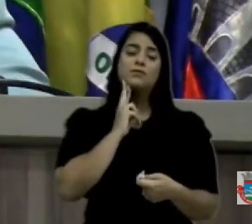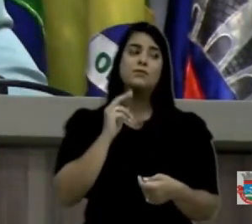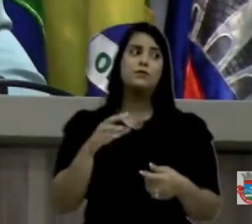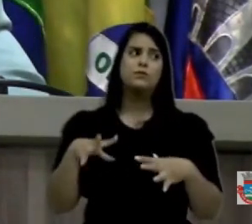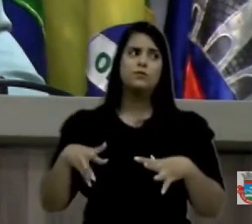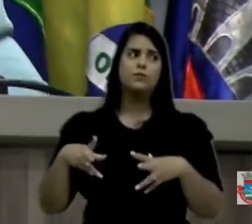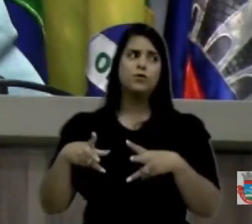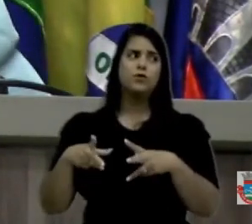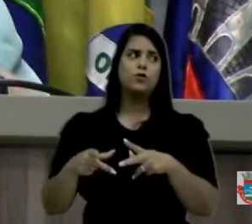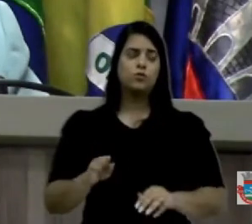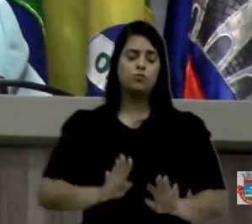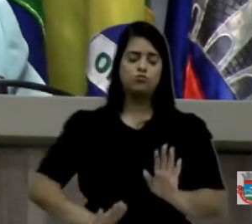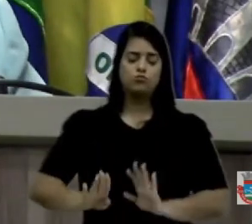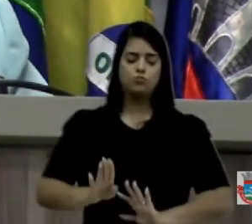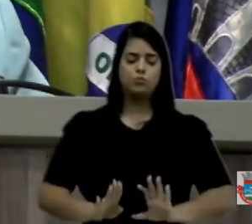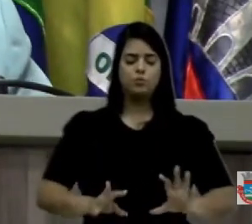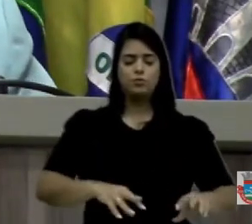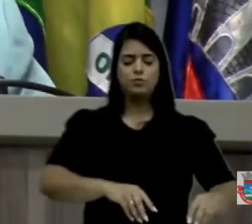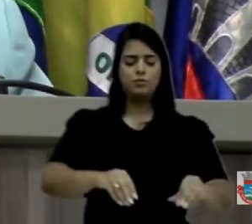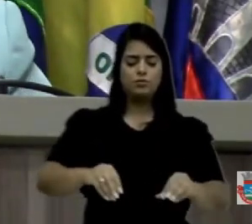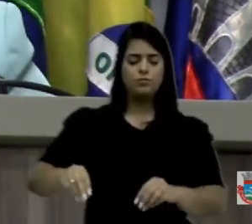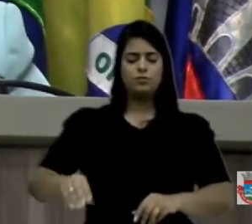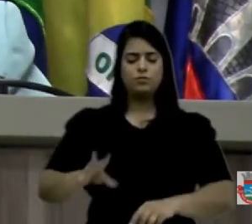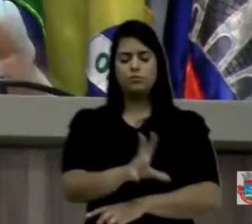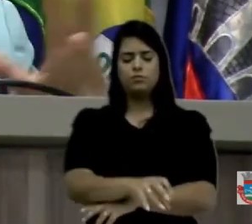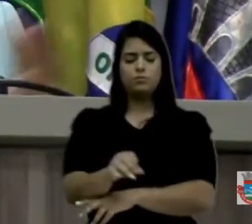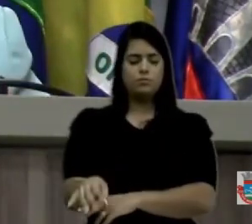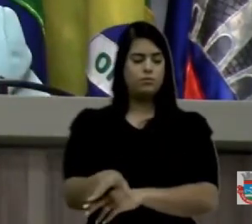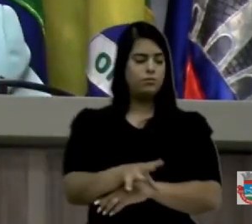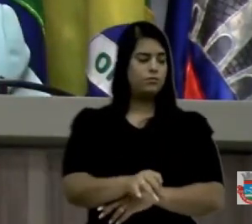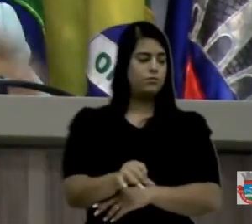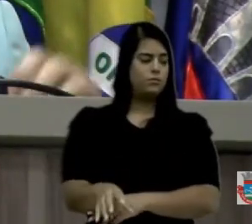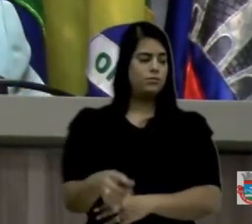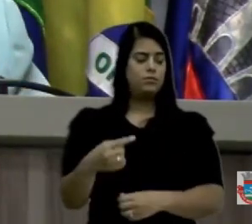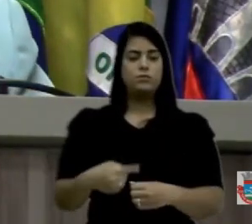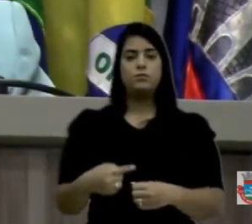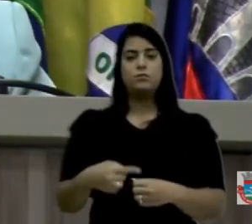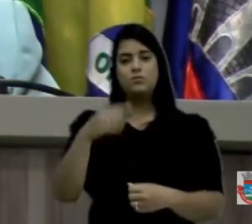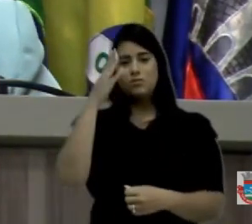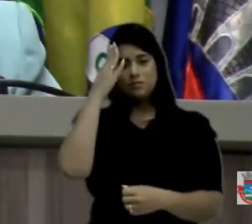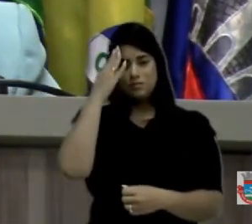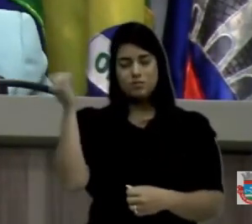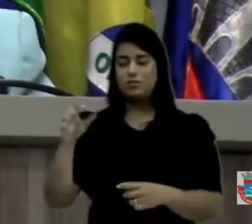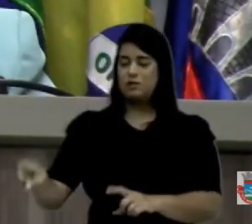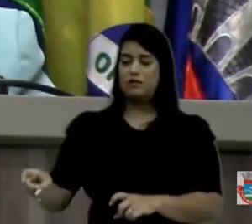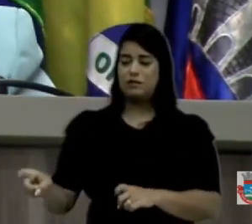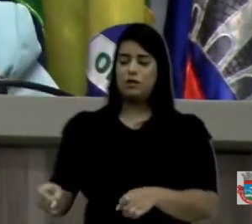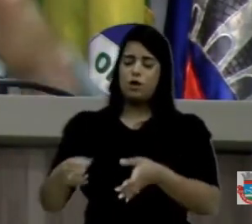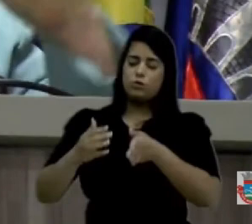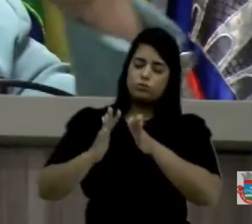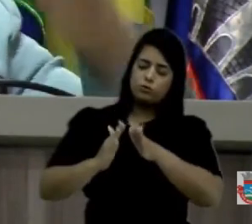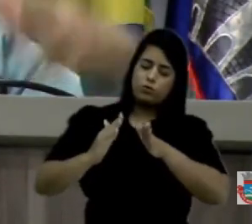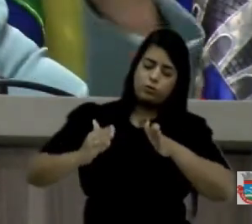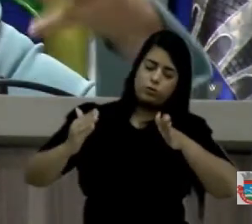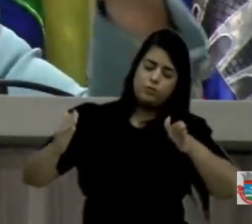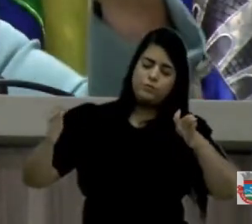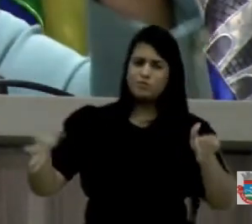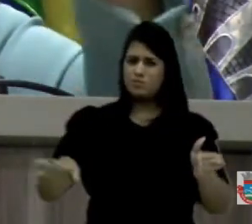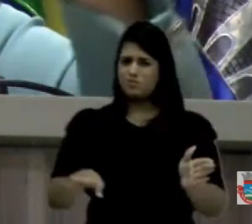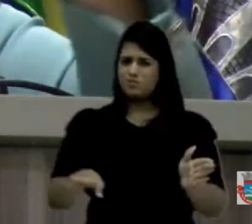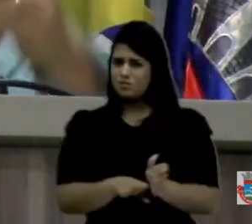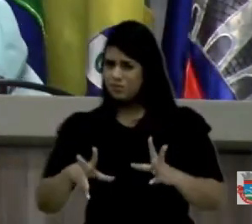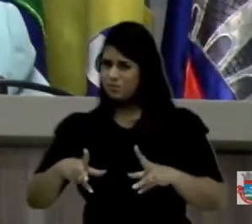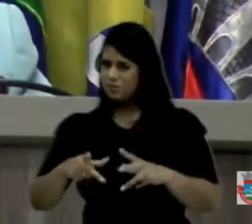terra que vem fazendo e nosso município a gente sabe que a zona rural é muito extensa não chegou em todos